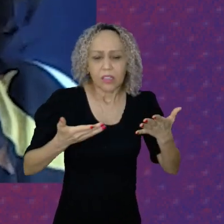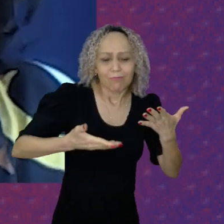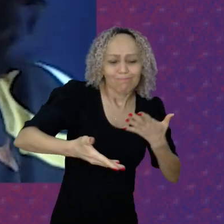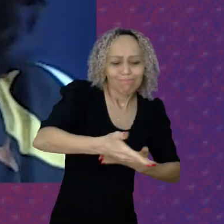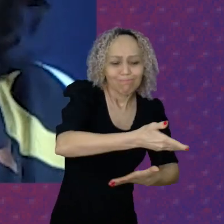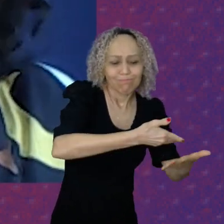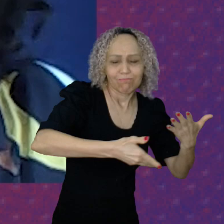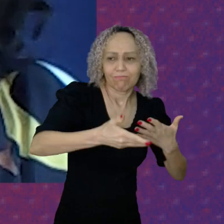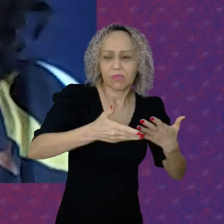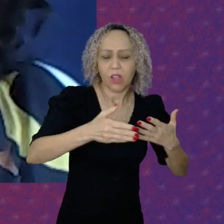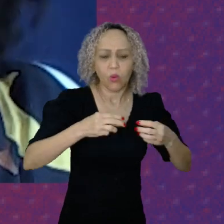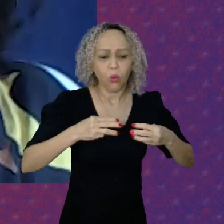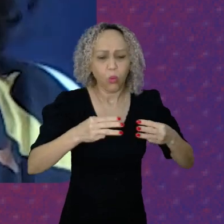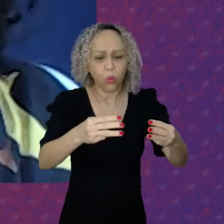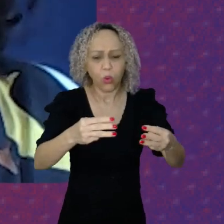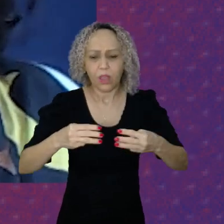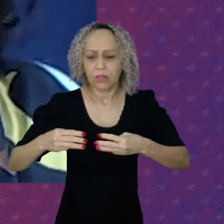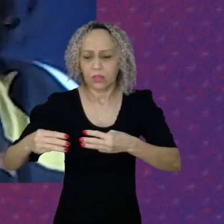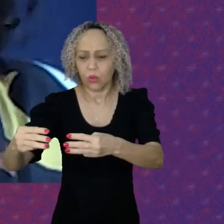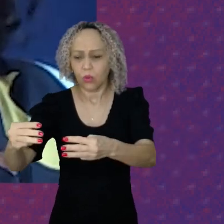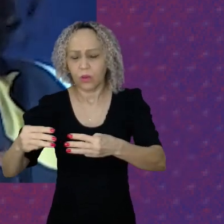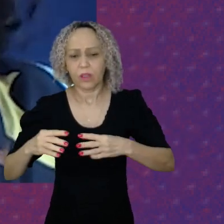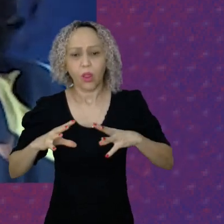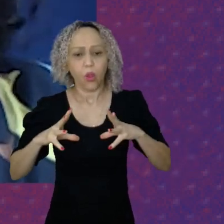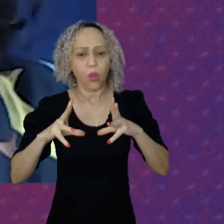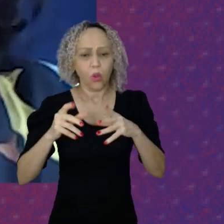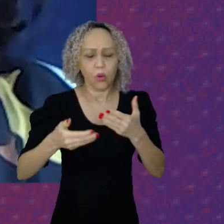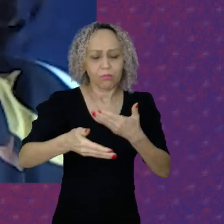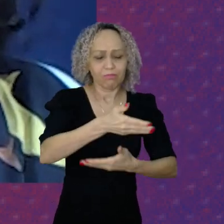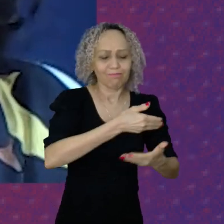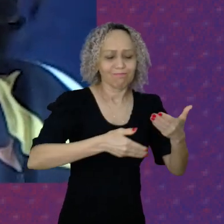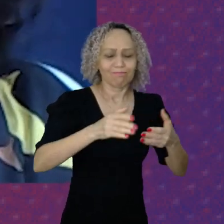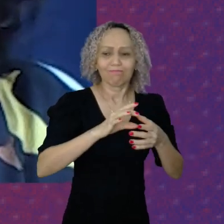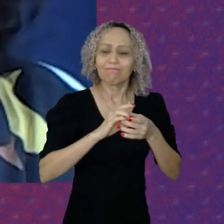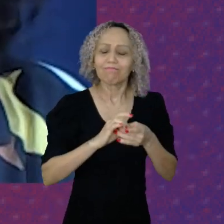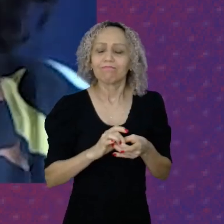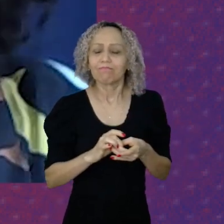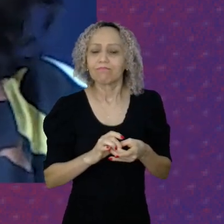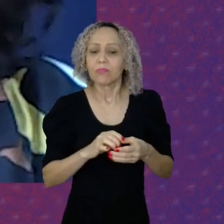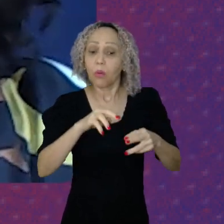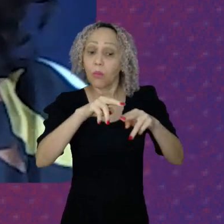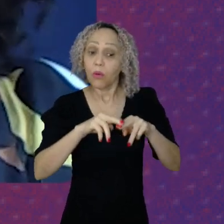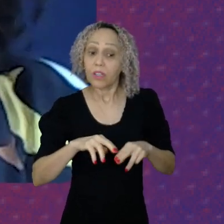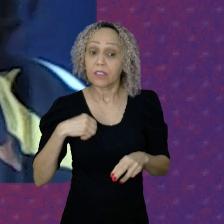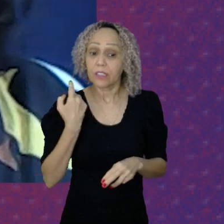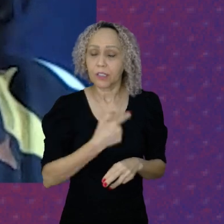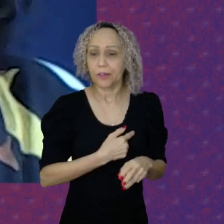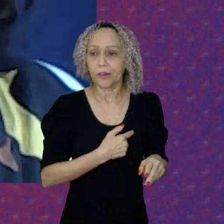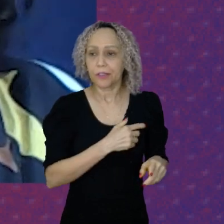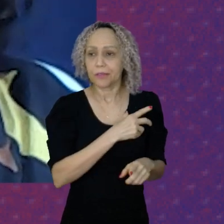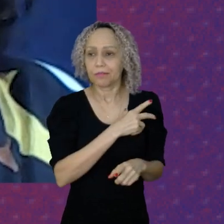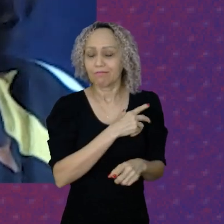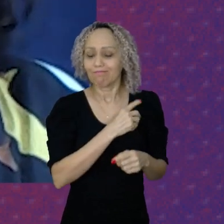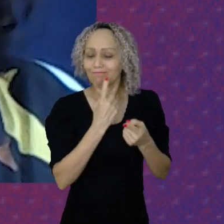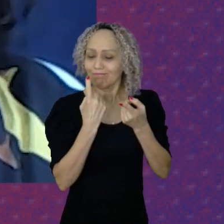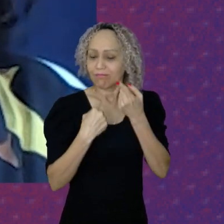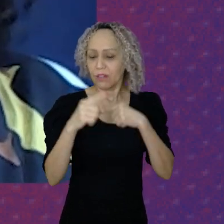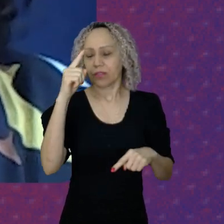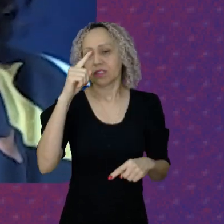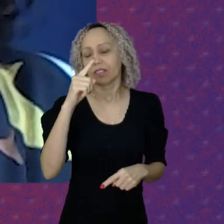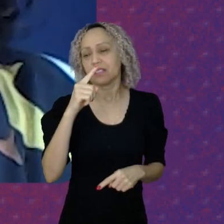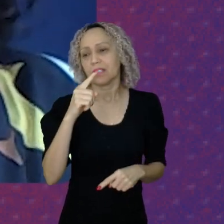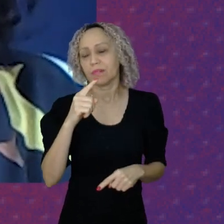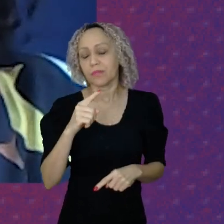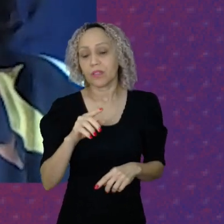diversos ministérios, e é nesse sentido que nós avançamos, porque o Ministério